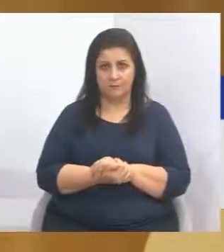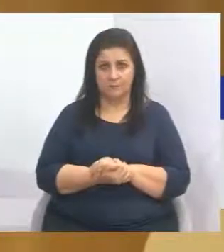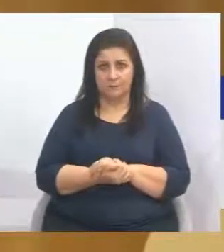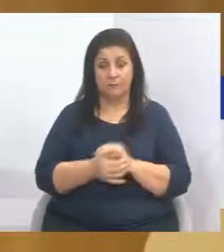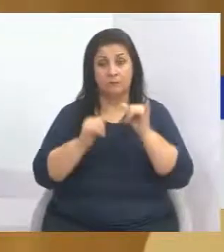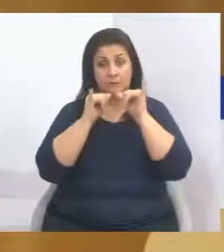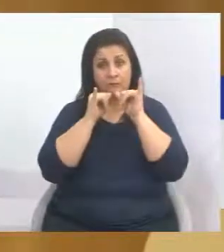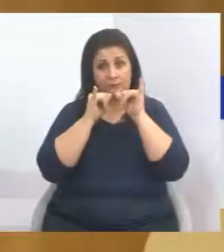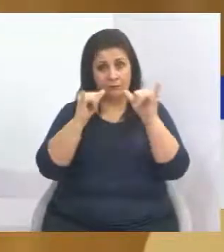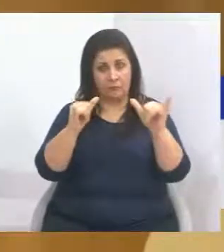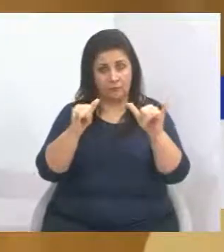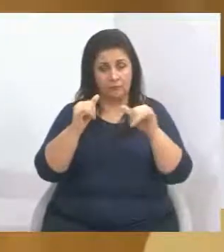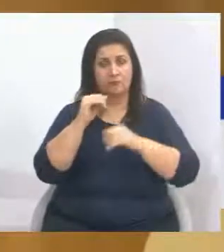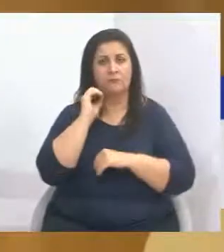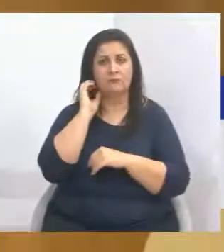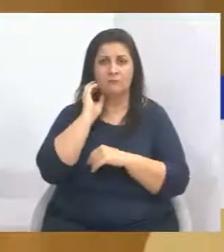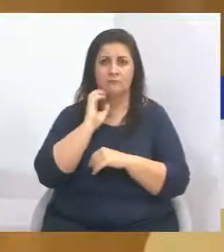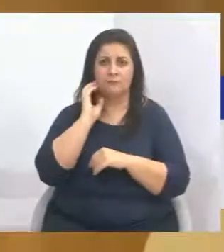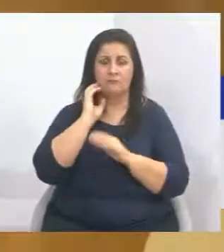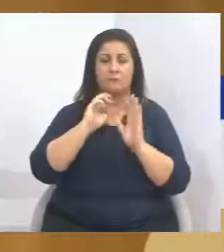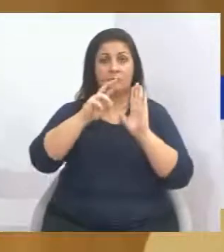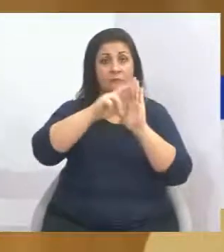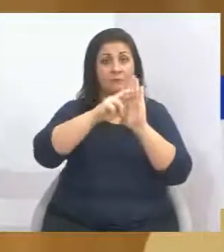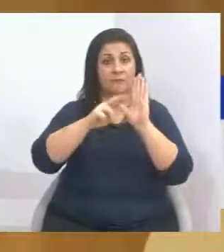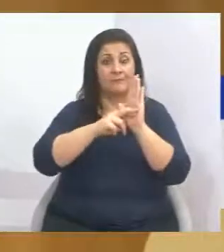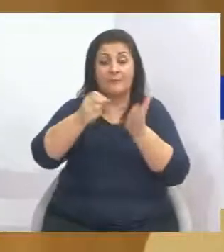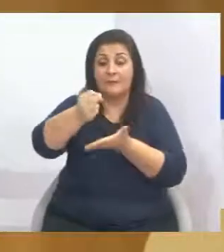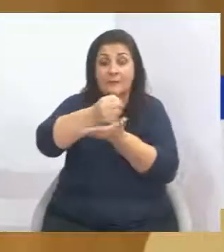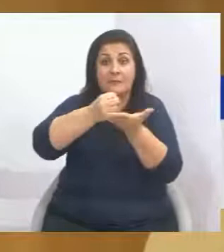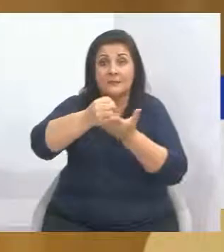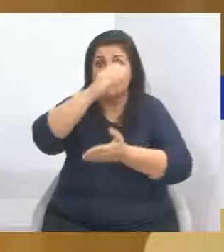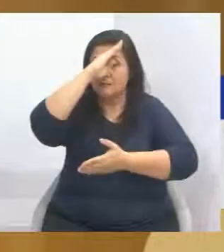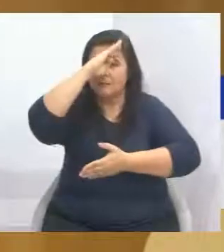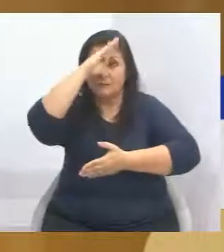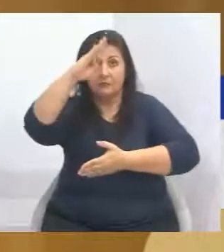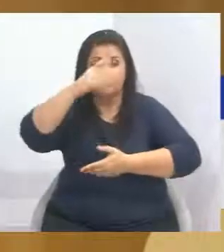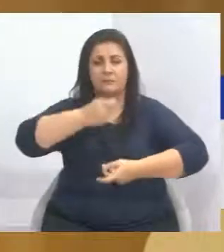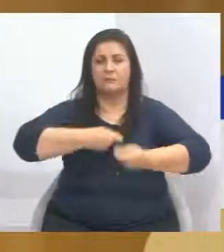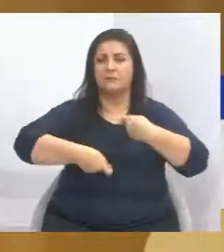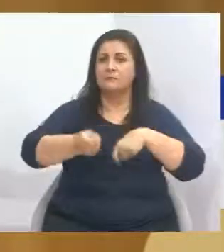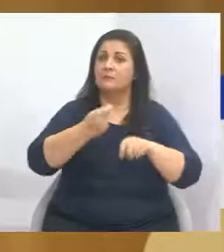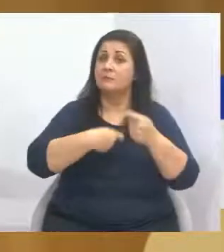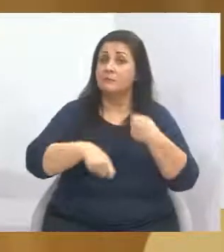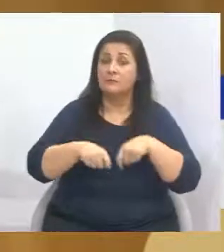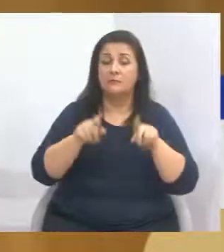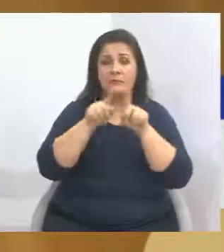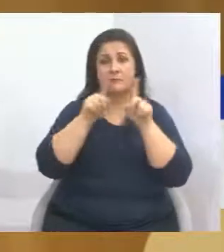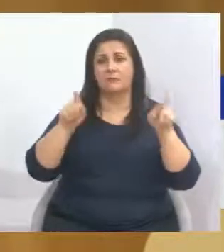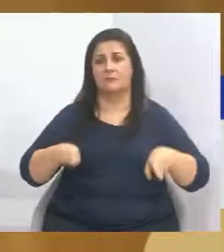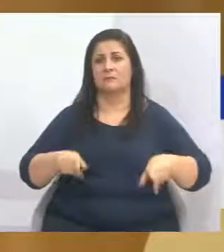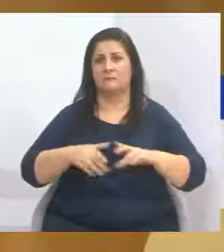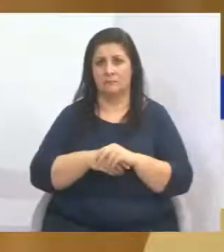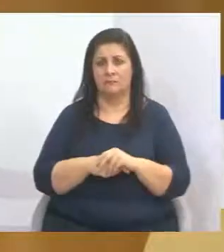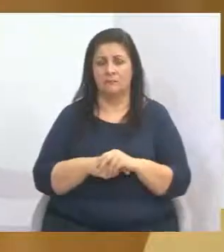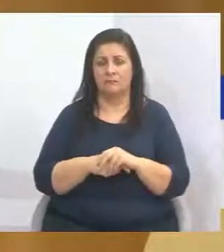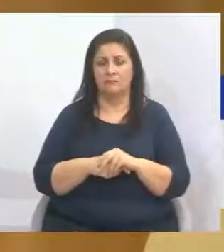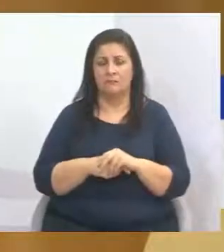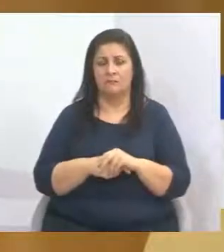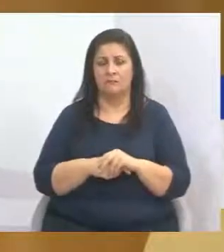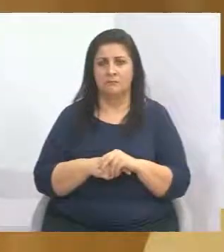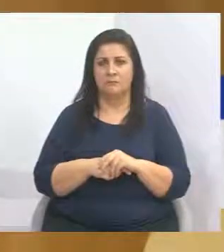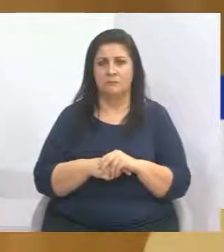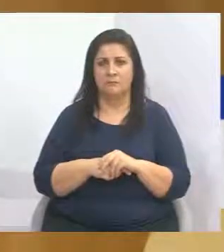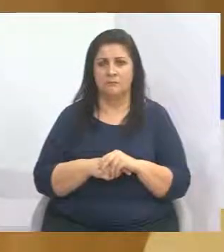Saliente-se que esta regra é tão fundamental para a administração pública, de observância por todos os entes